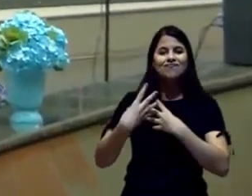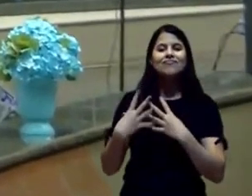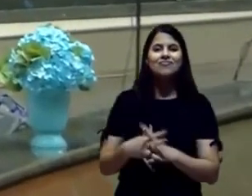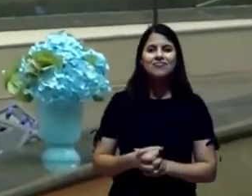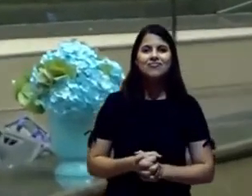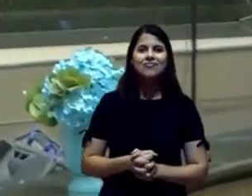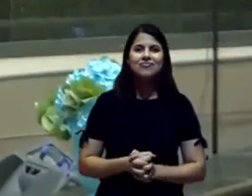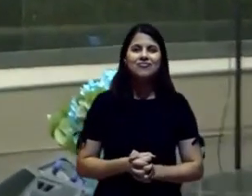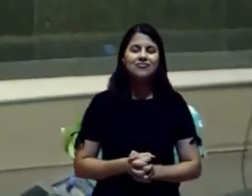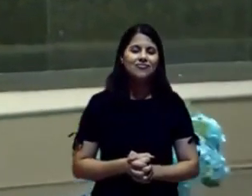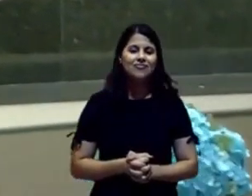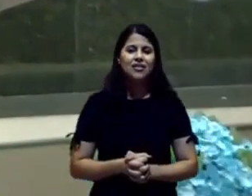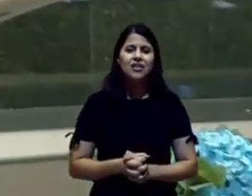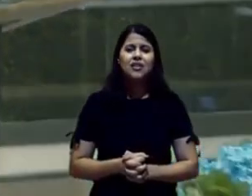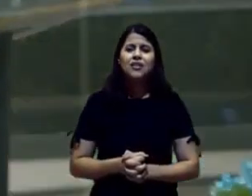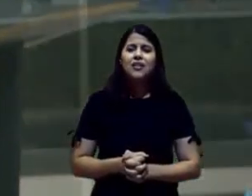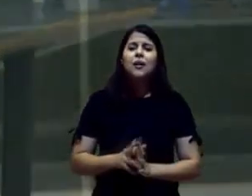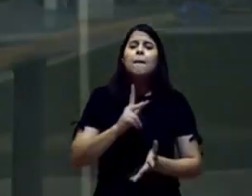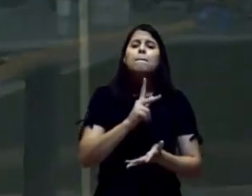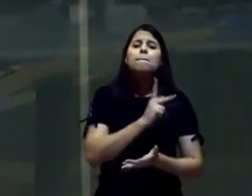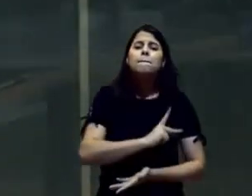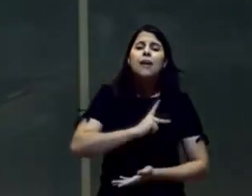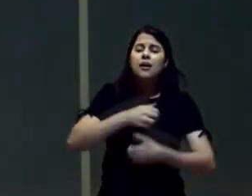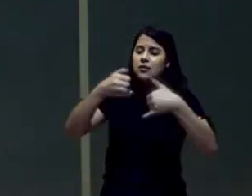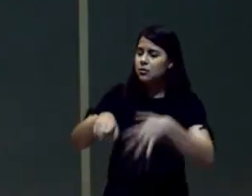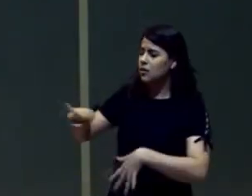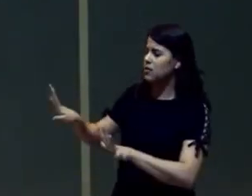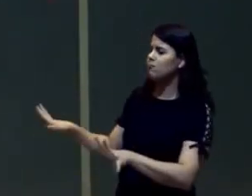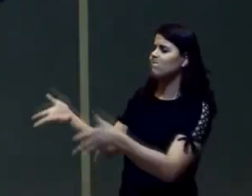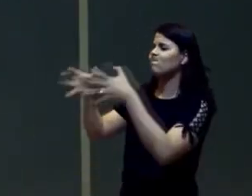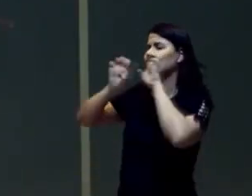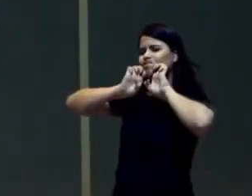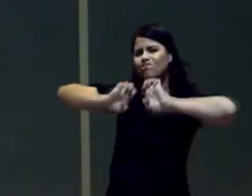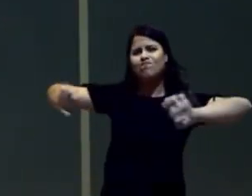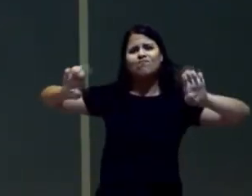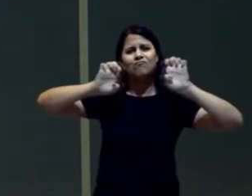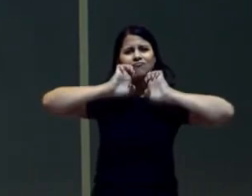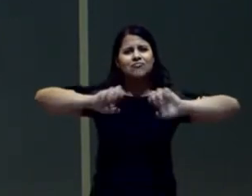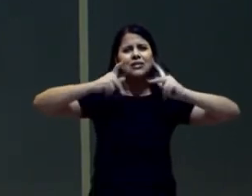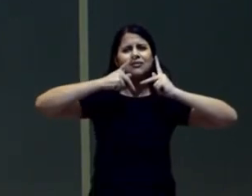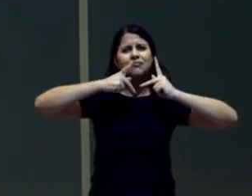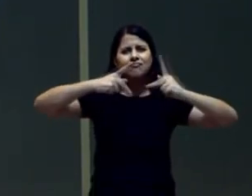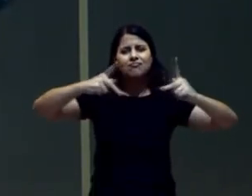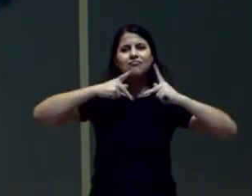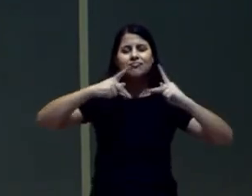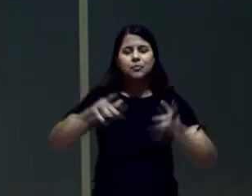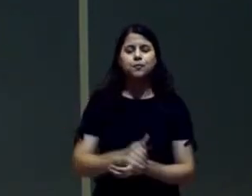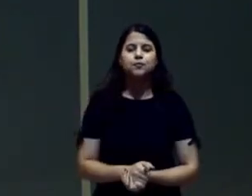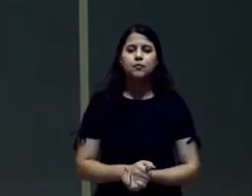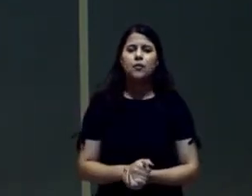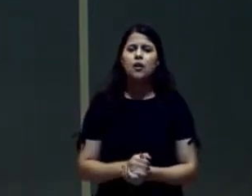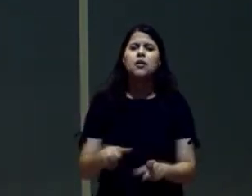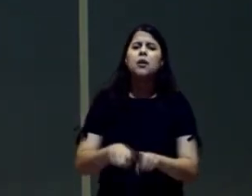E as últimas palavras de Paulo para ele é essa: pregue o evangelho. Segunda razão pela qual essa carta